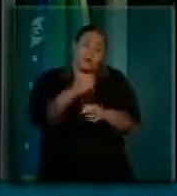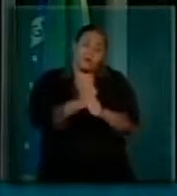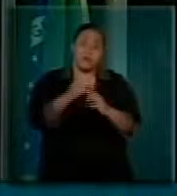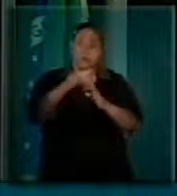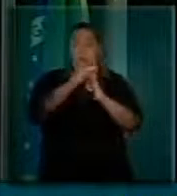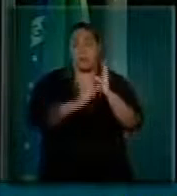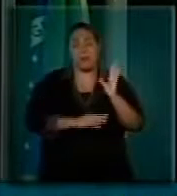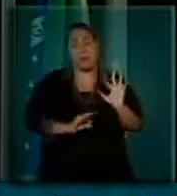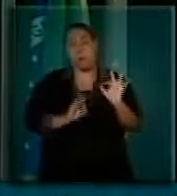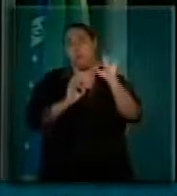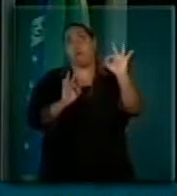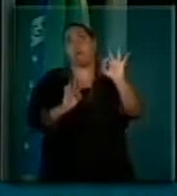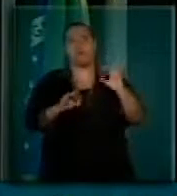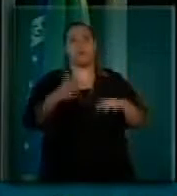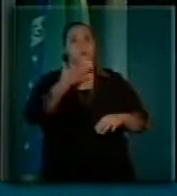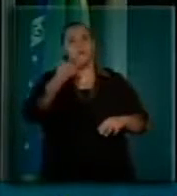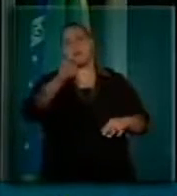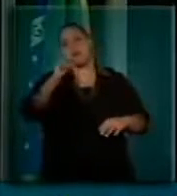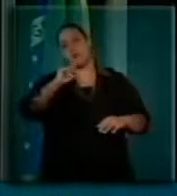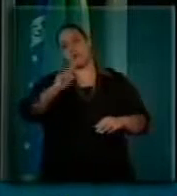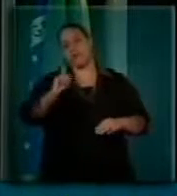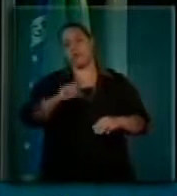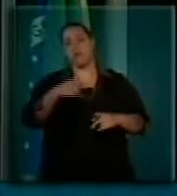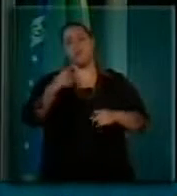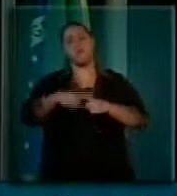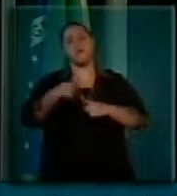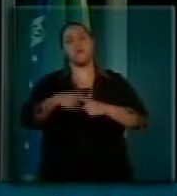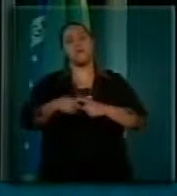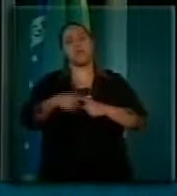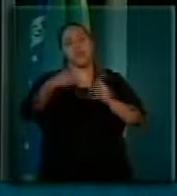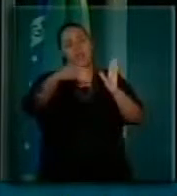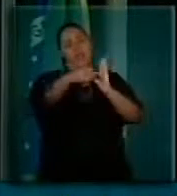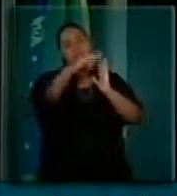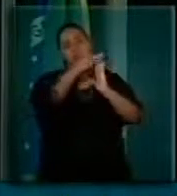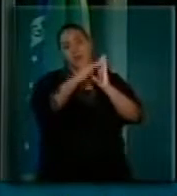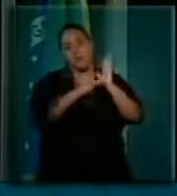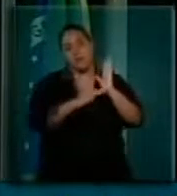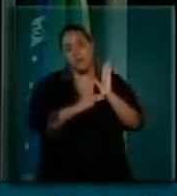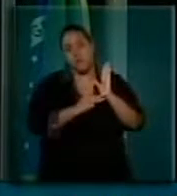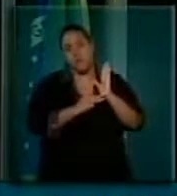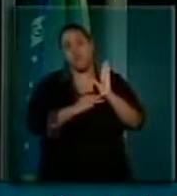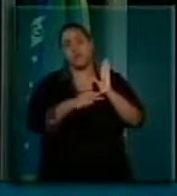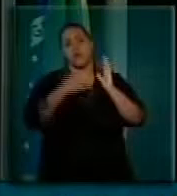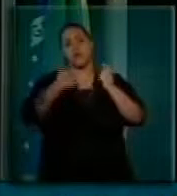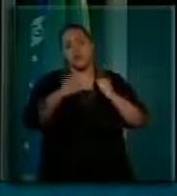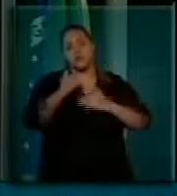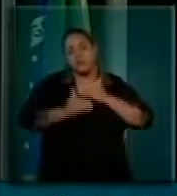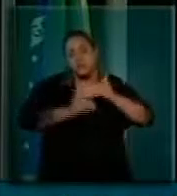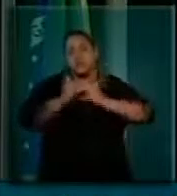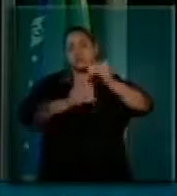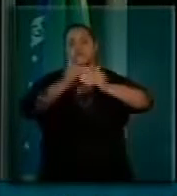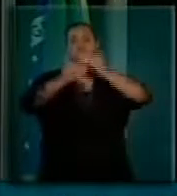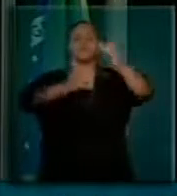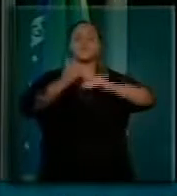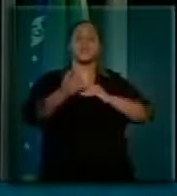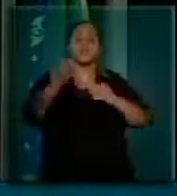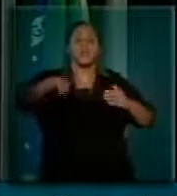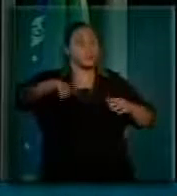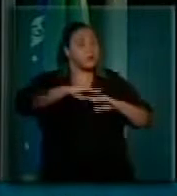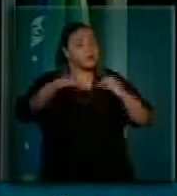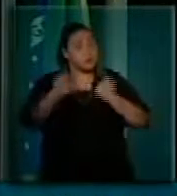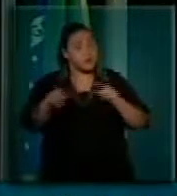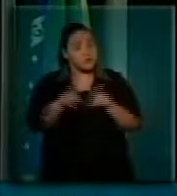método perfeito para se fazer, porque este método está sendo aprimorado. Nós precisamos,